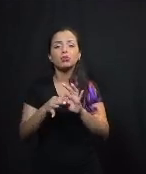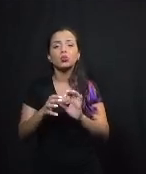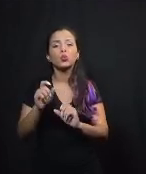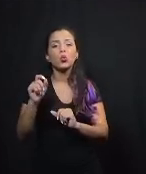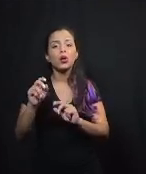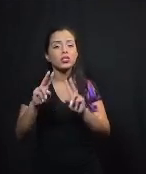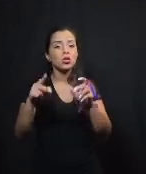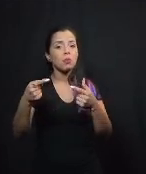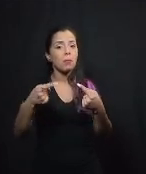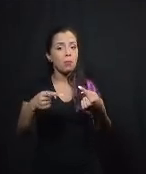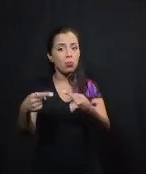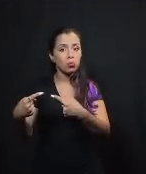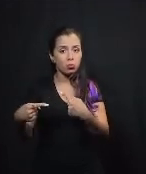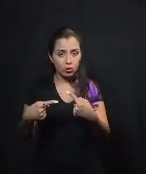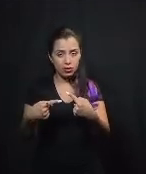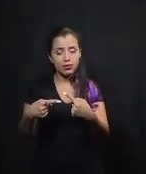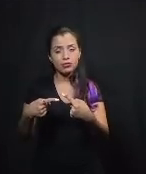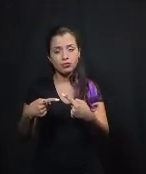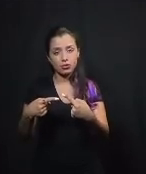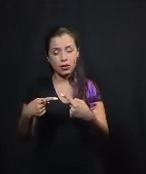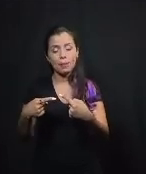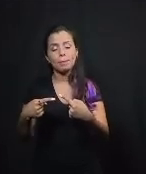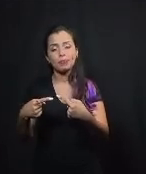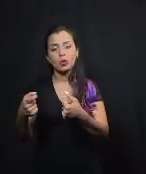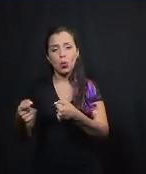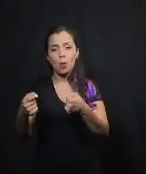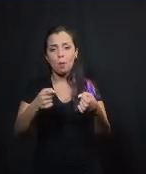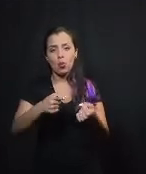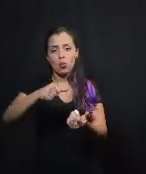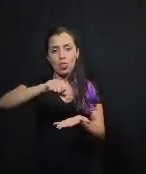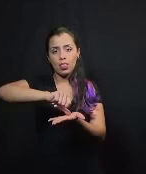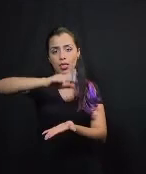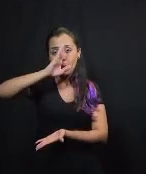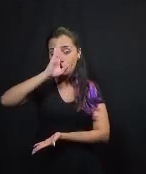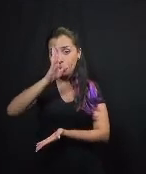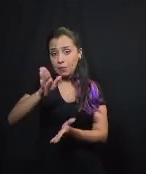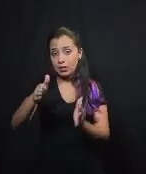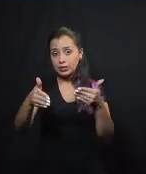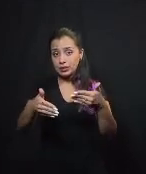político com o poder central. Tudo isso